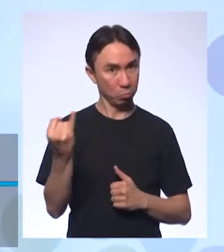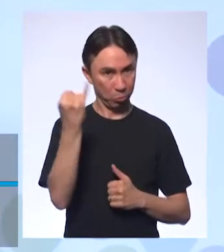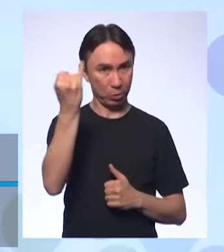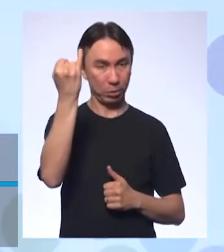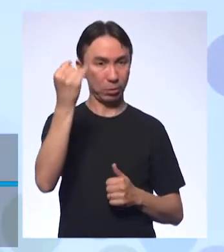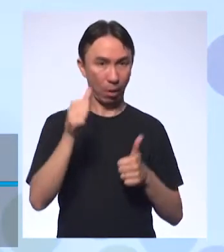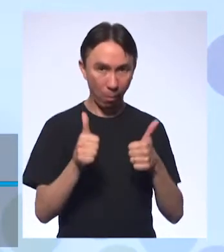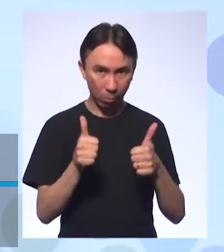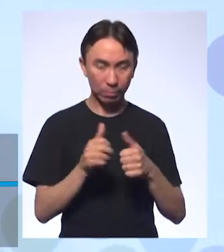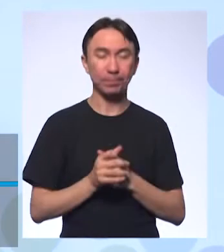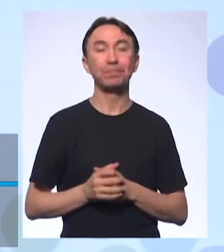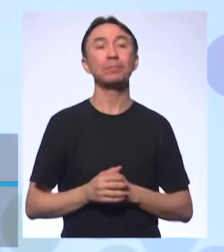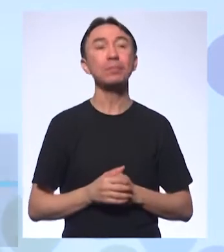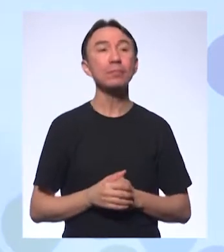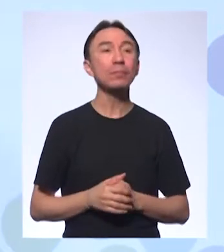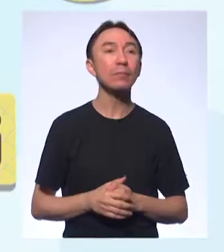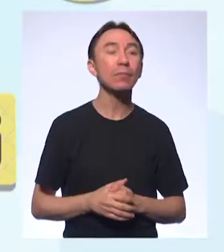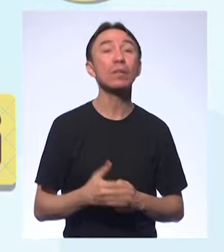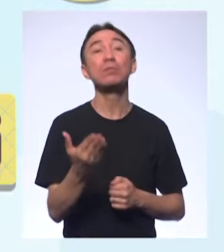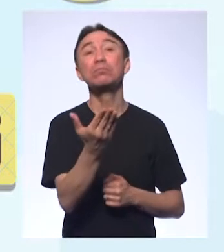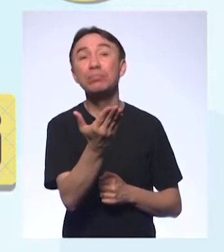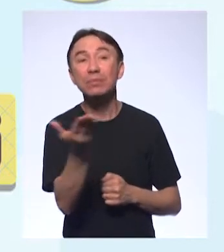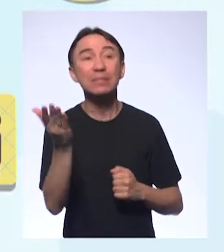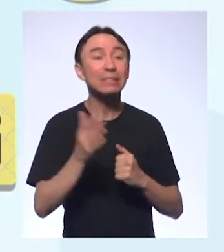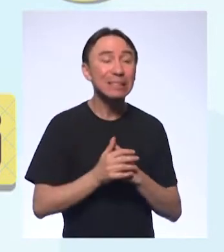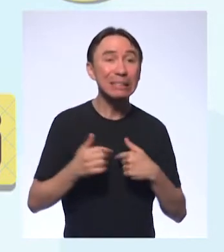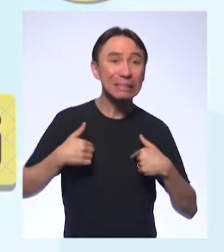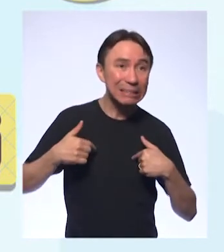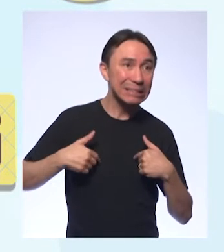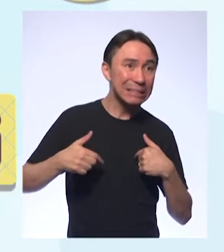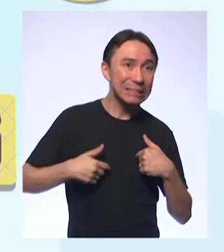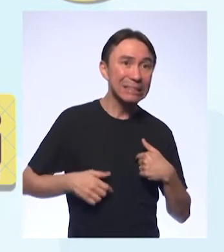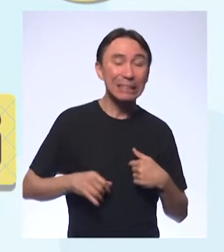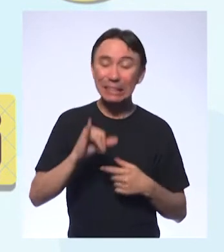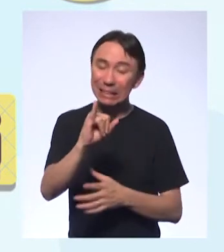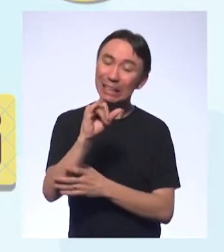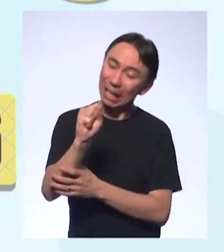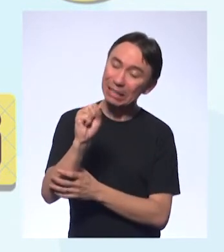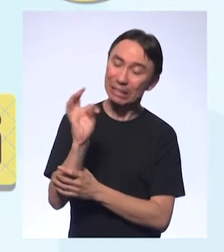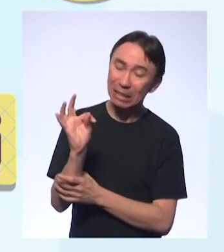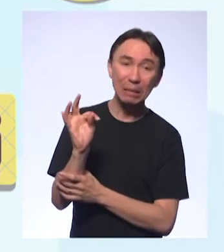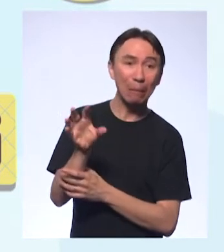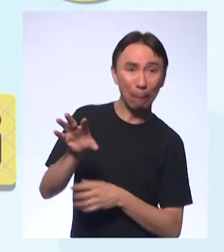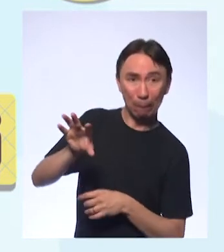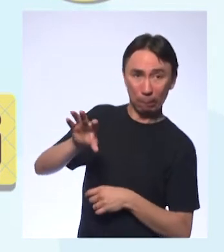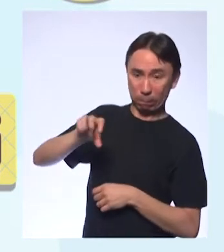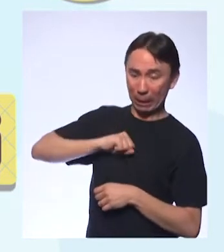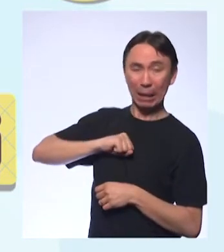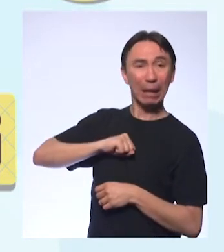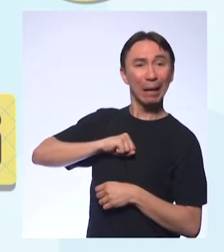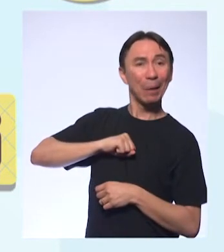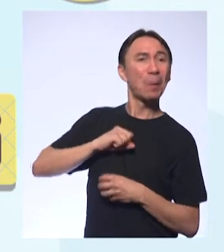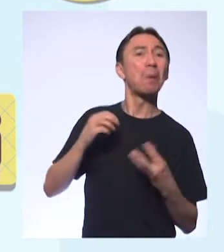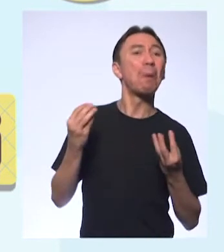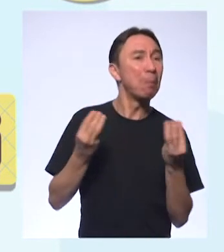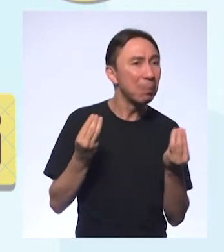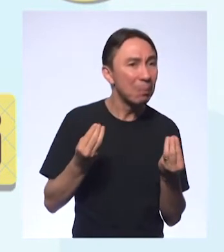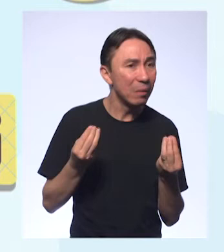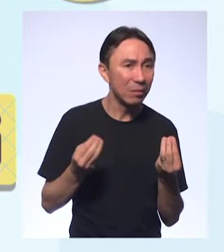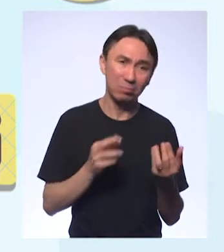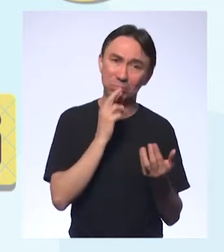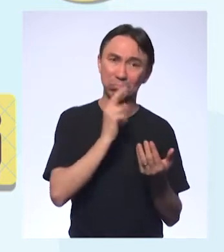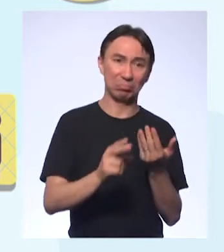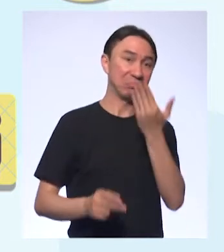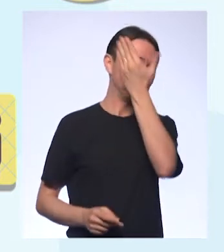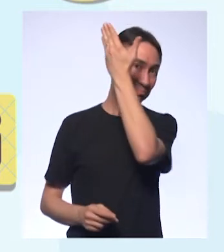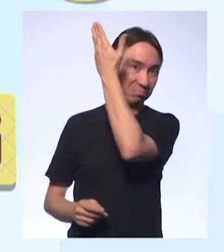Qual a possibilidade de se contrair uma infecção sexualmente transmissível? A resposta já está aí no slide. Toda